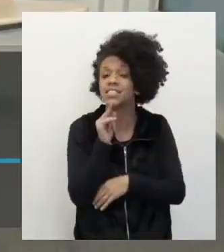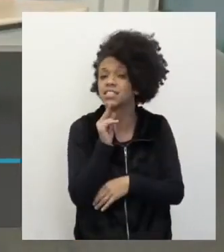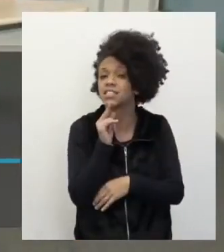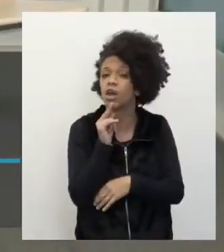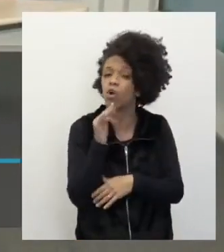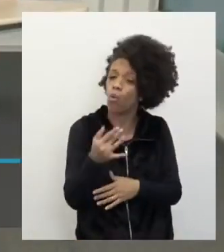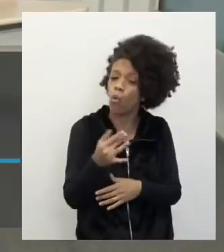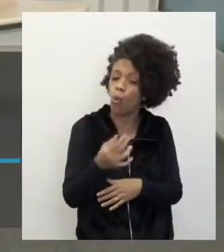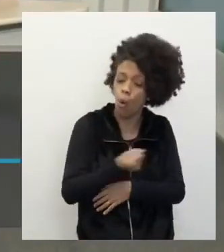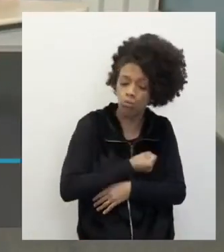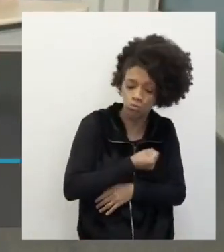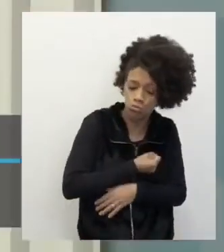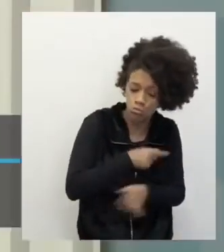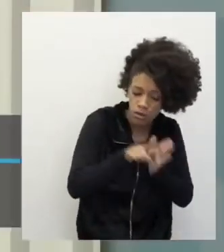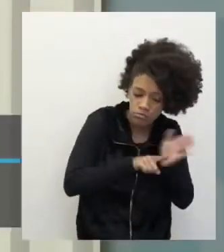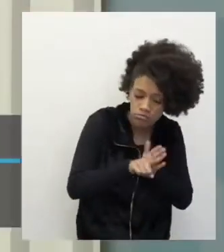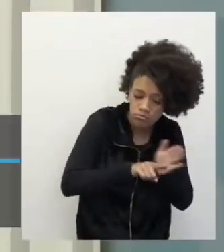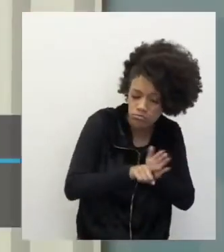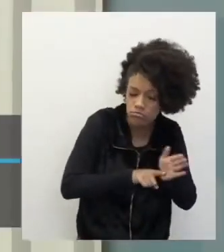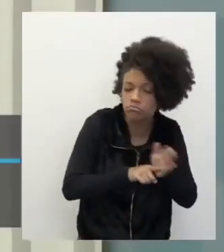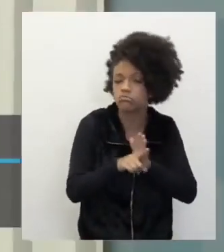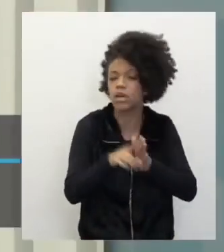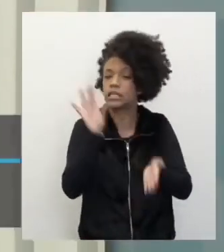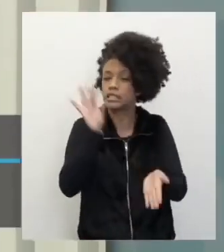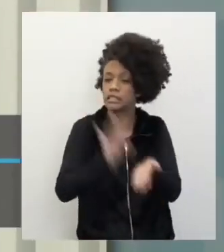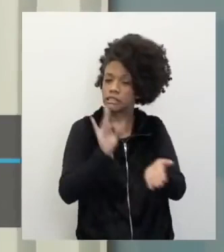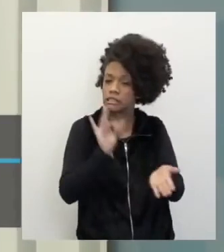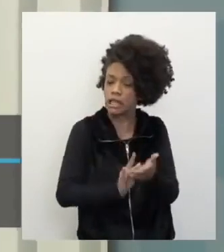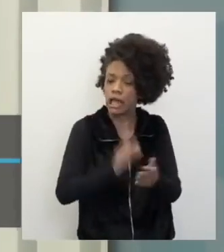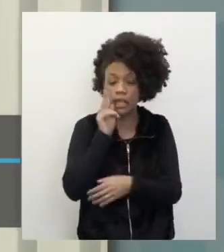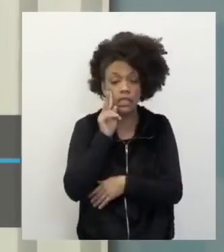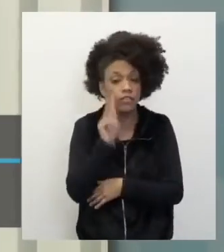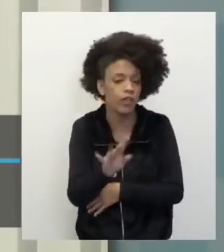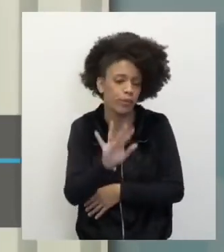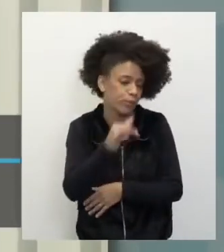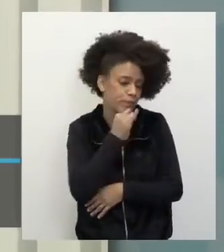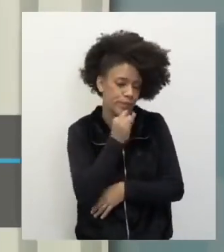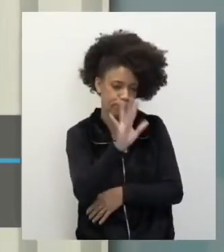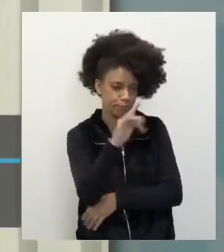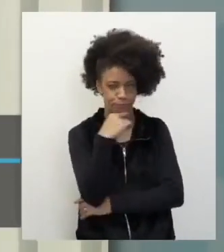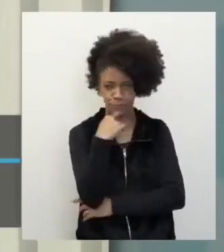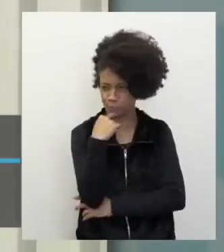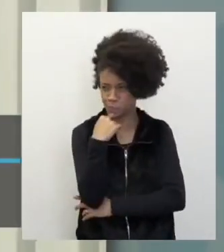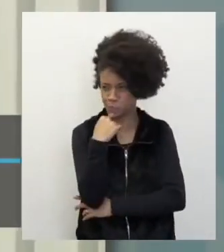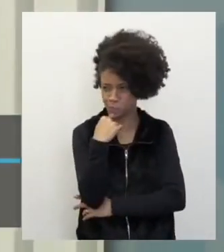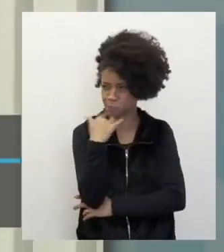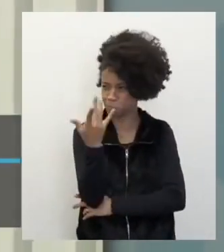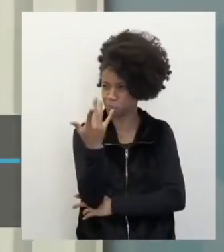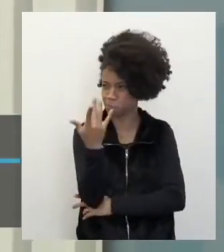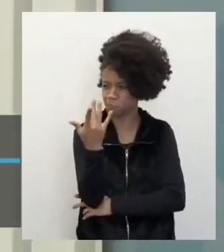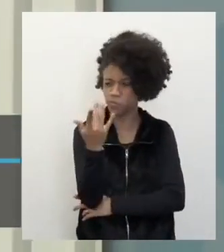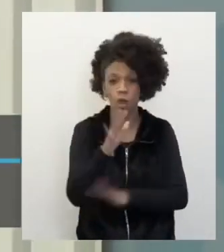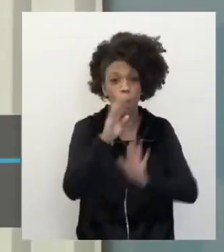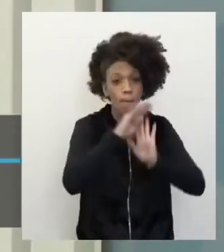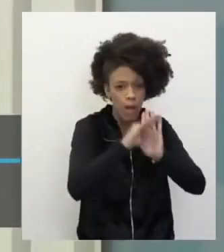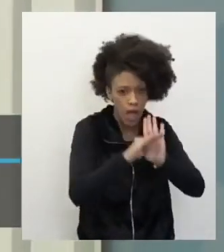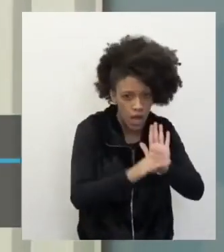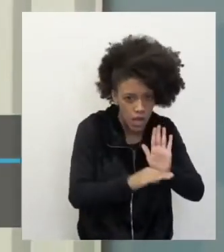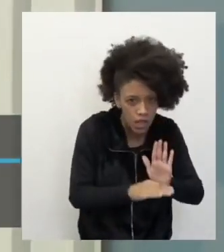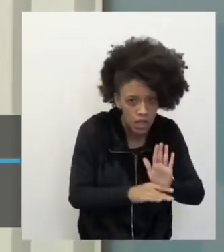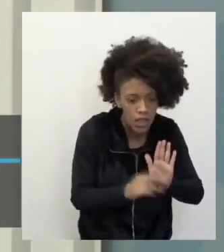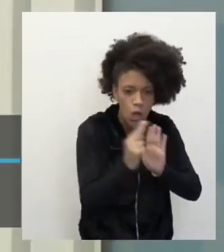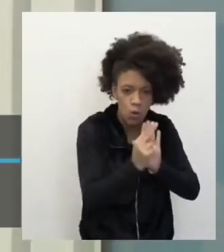certo número, olharmos em dados concretos e vermos, por exemplo, uma lista com os